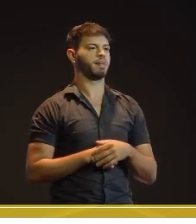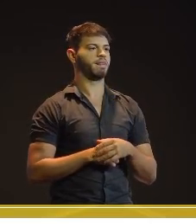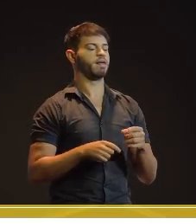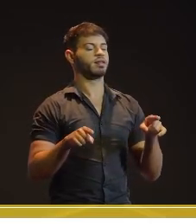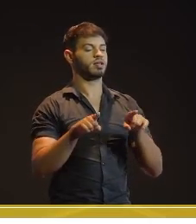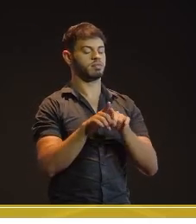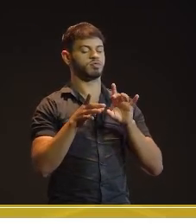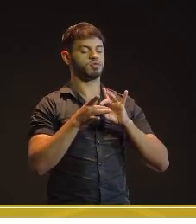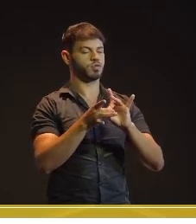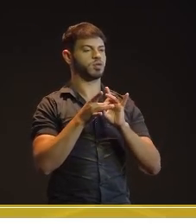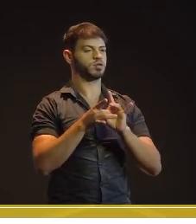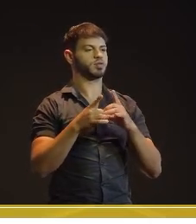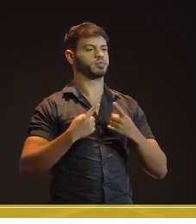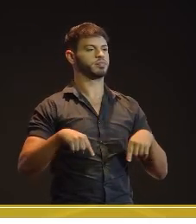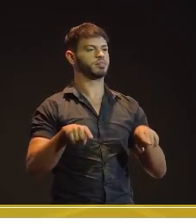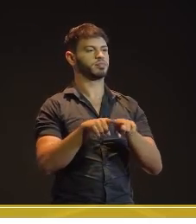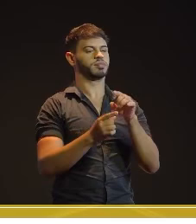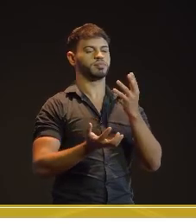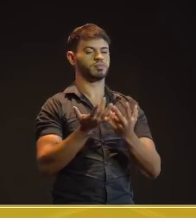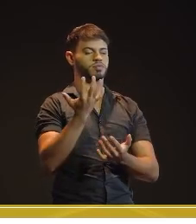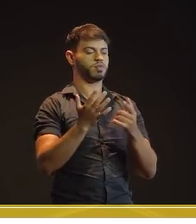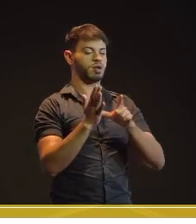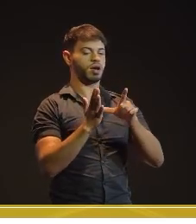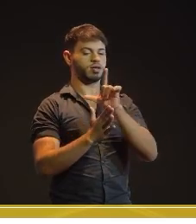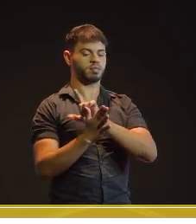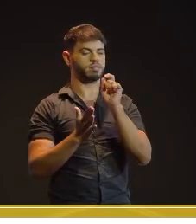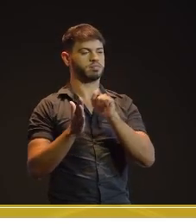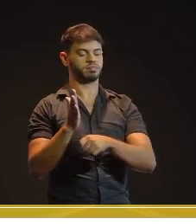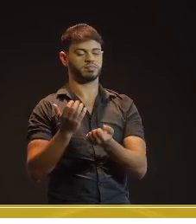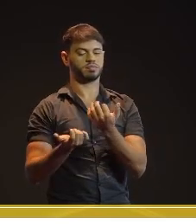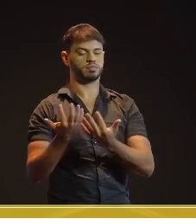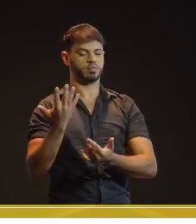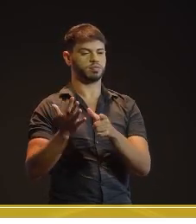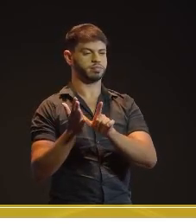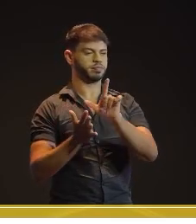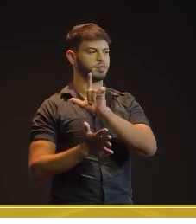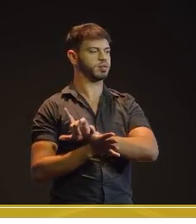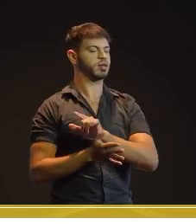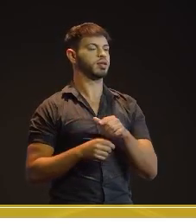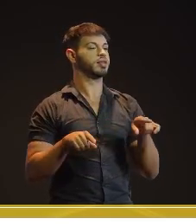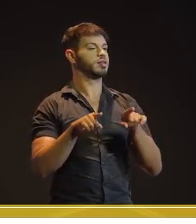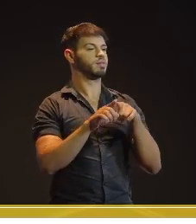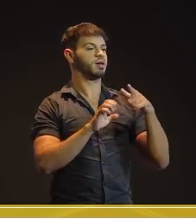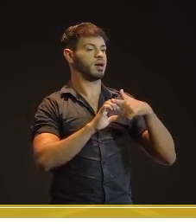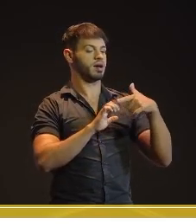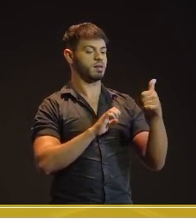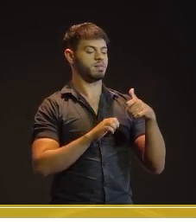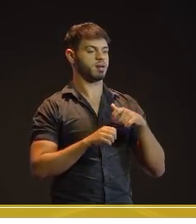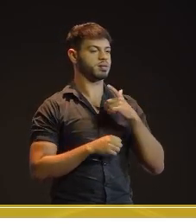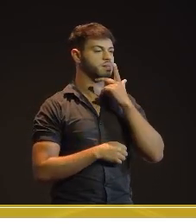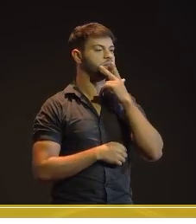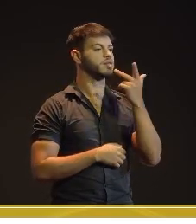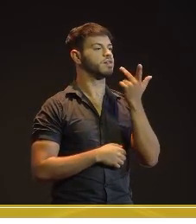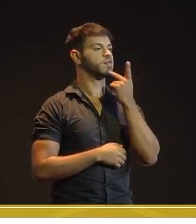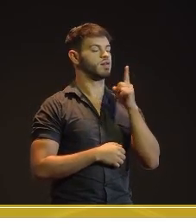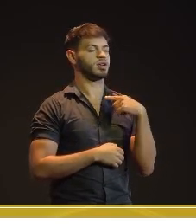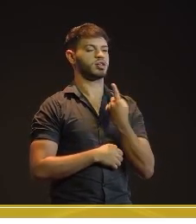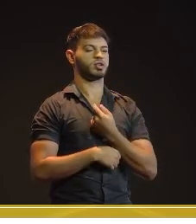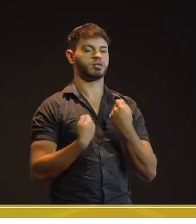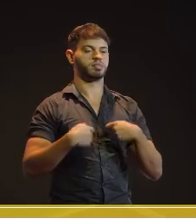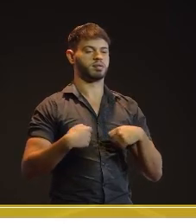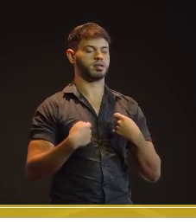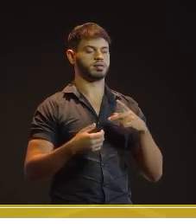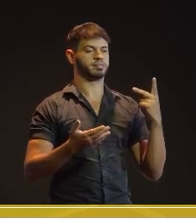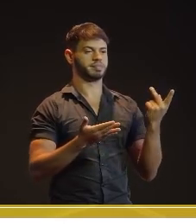conectores, um inversor pegou fogo antes mesmo de ligar, e a empresa fabricante do inversor falou que a gente tinha crimpado os